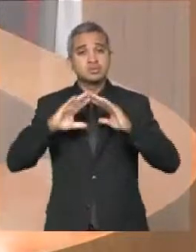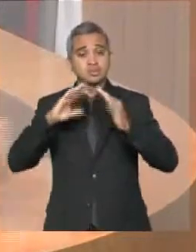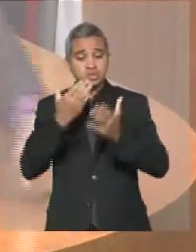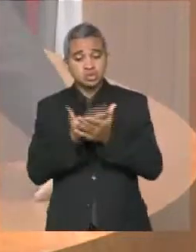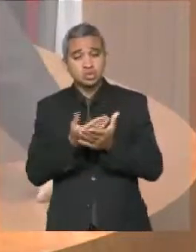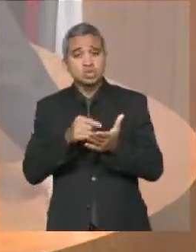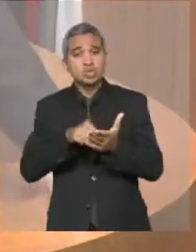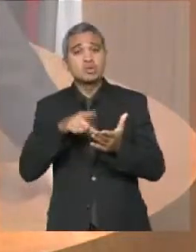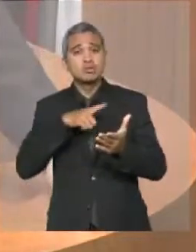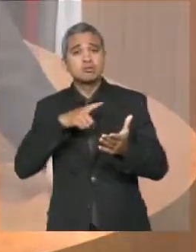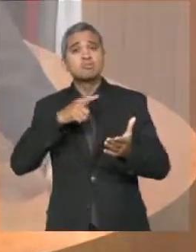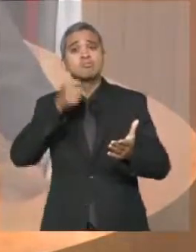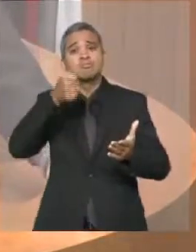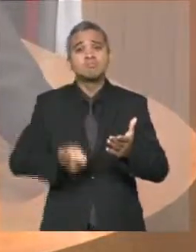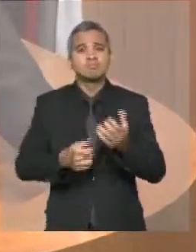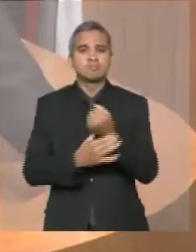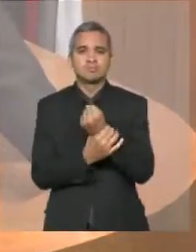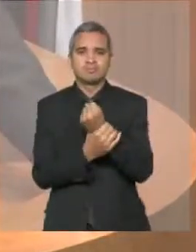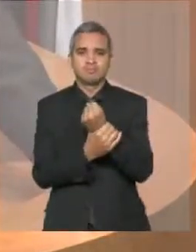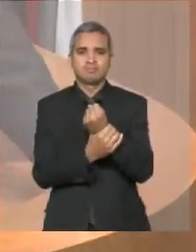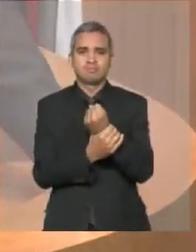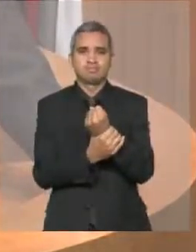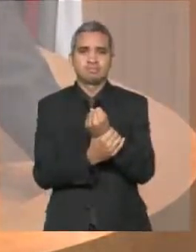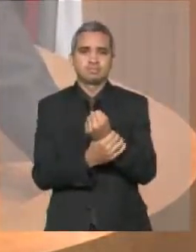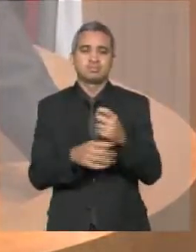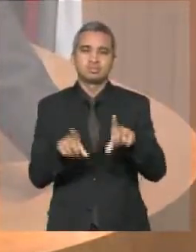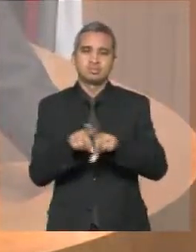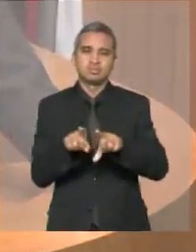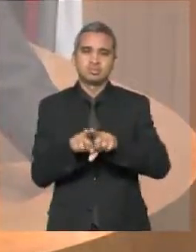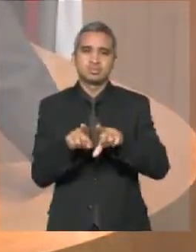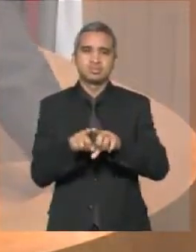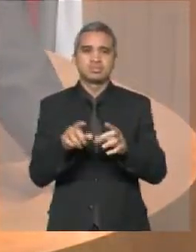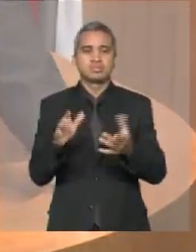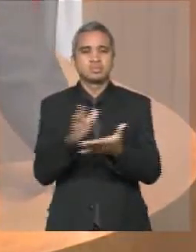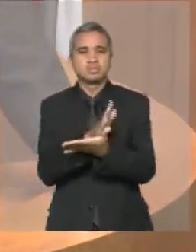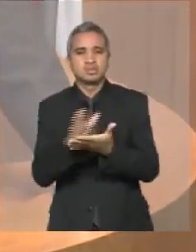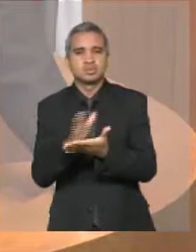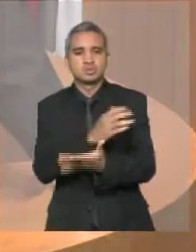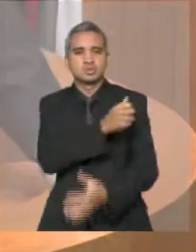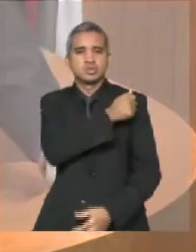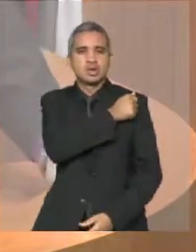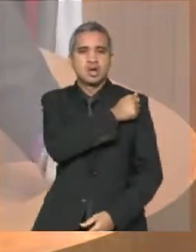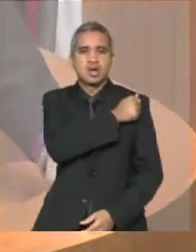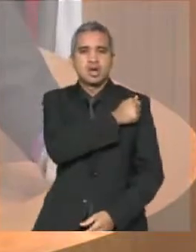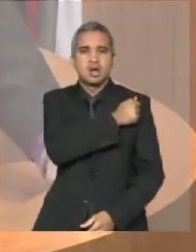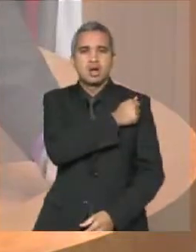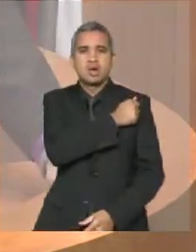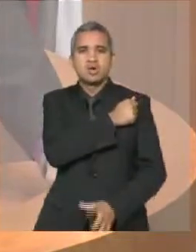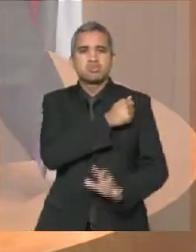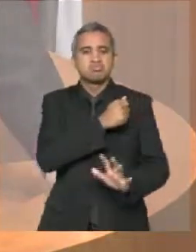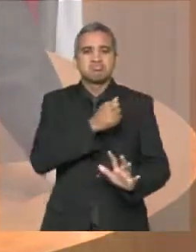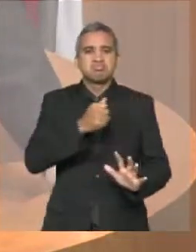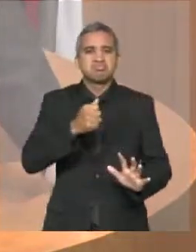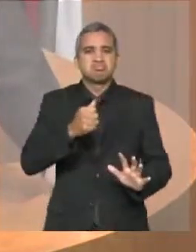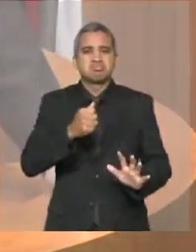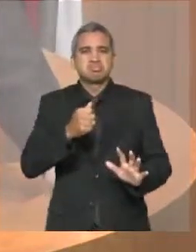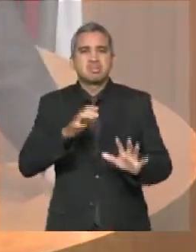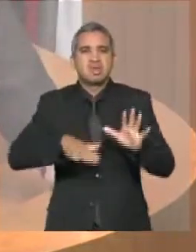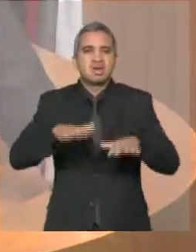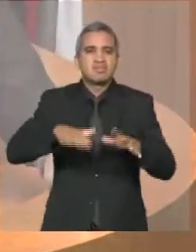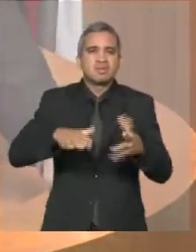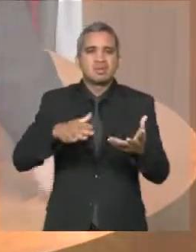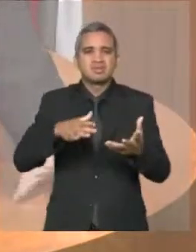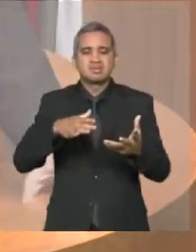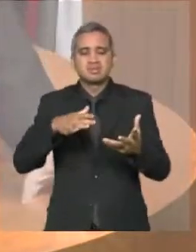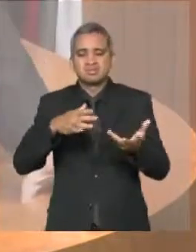segurança ao aluno, sobretudo aos estudantes que às vezes estão ali sem sentir uma confiança muito grande, mas